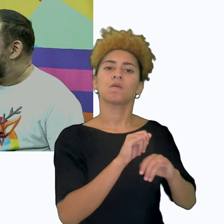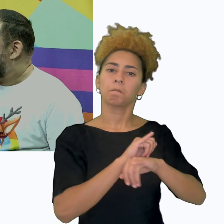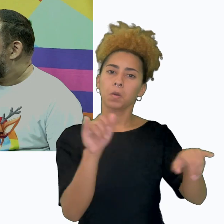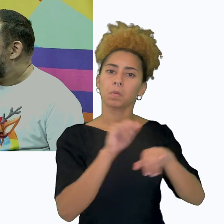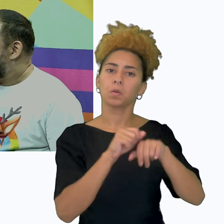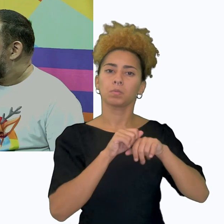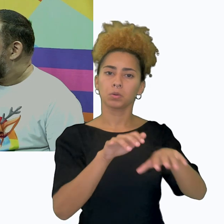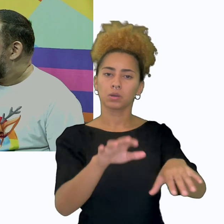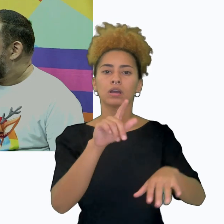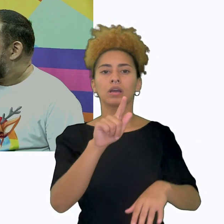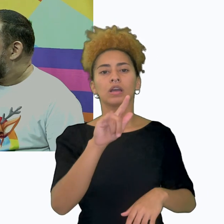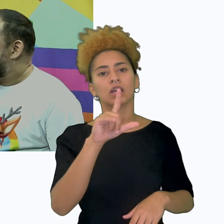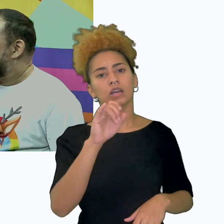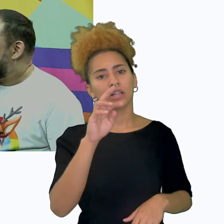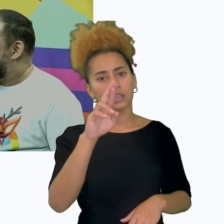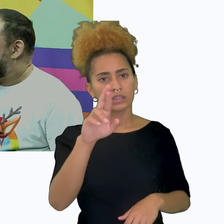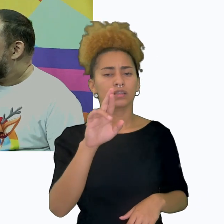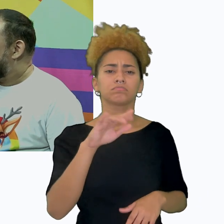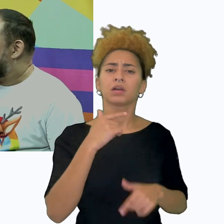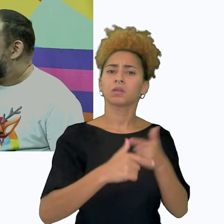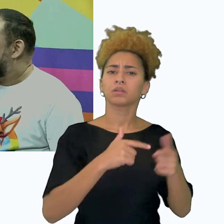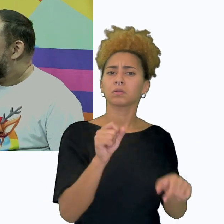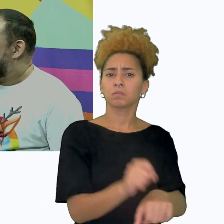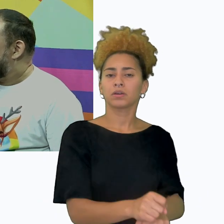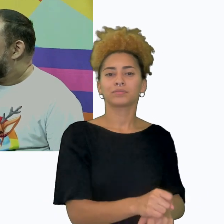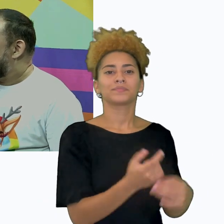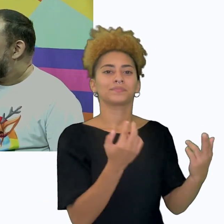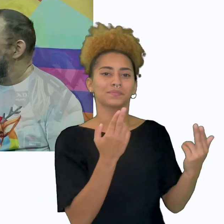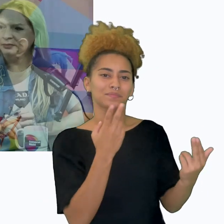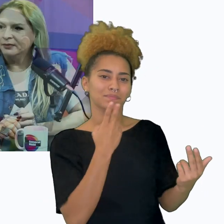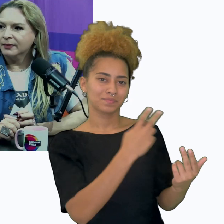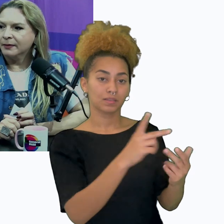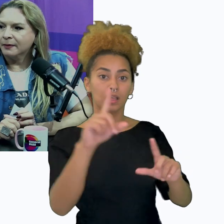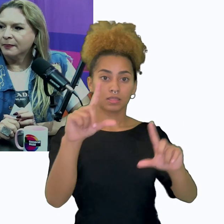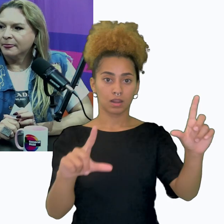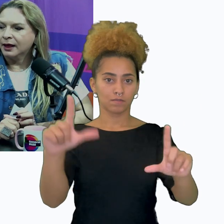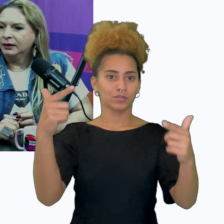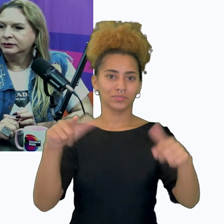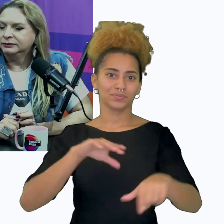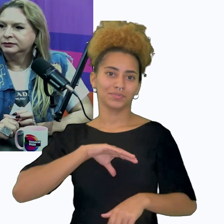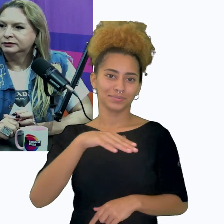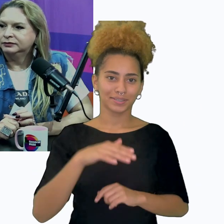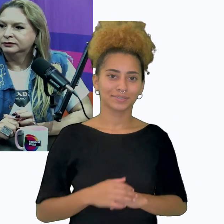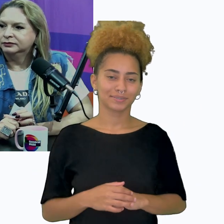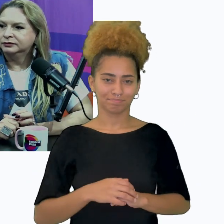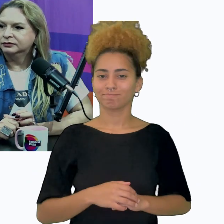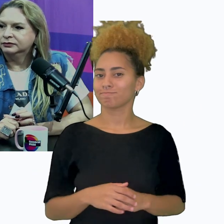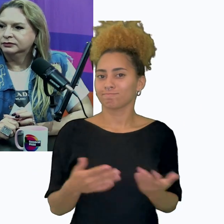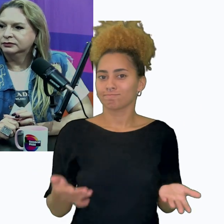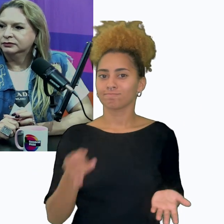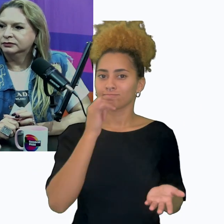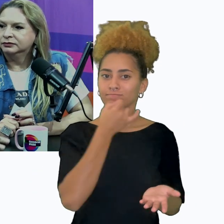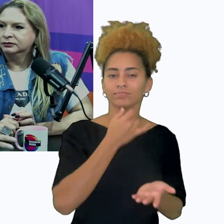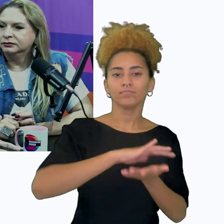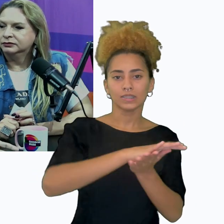ver essa repercussão ainda hoje do Glitter e não trabalhar mais com isso? É a mesma coisa que as televisões de hoje em dia, elas não têm coragem.